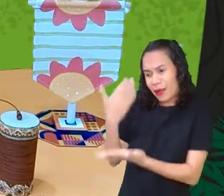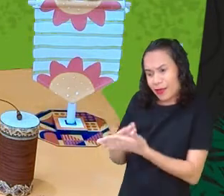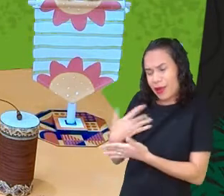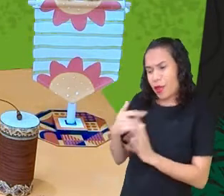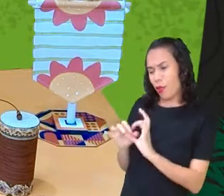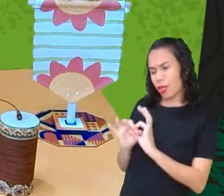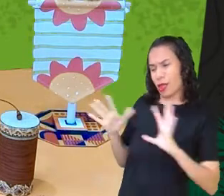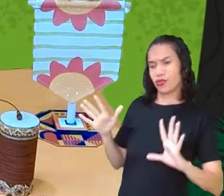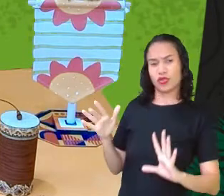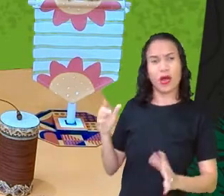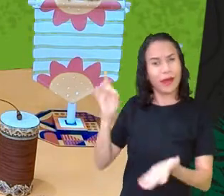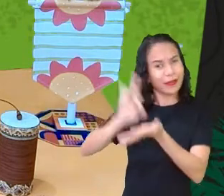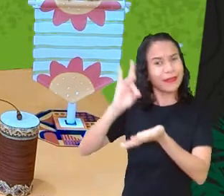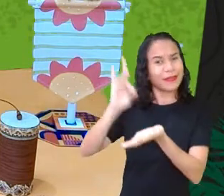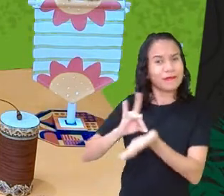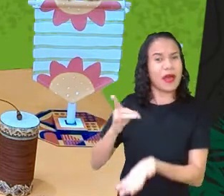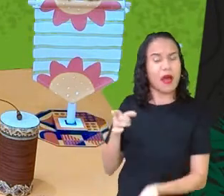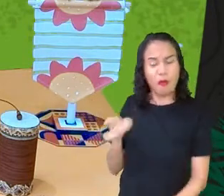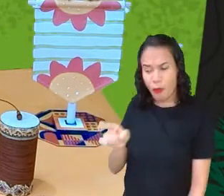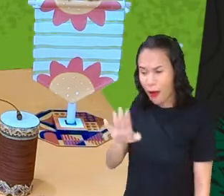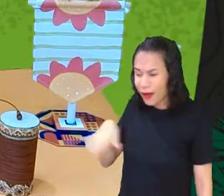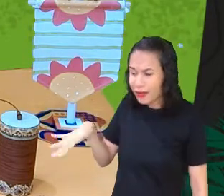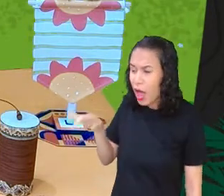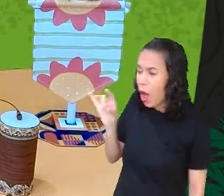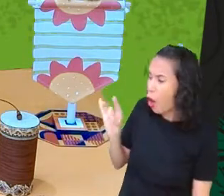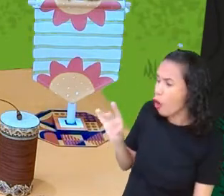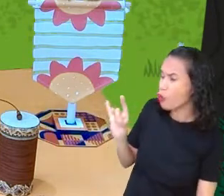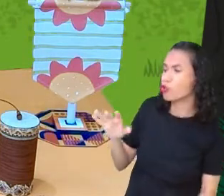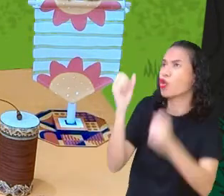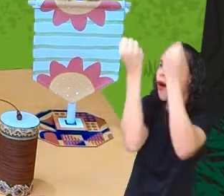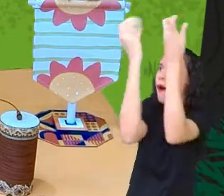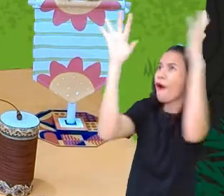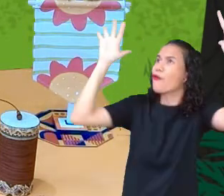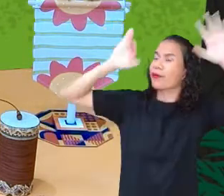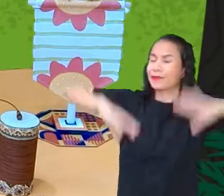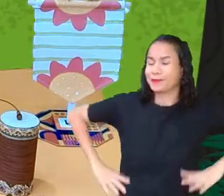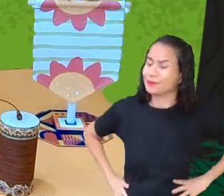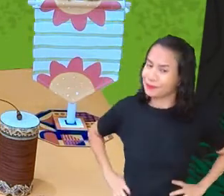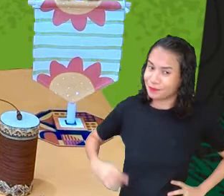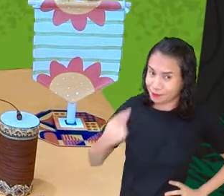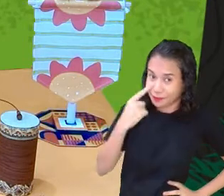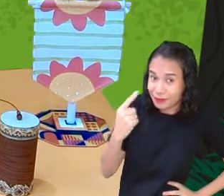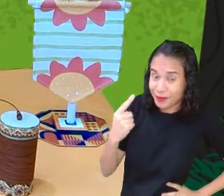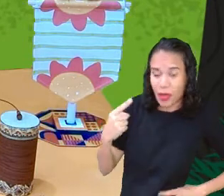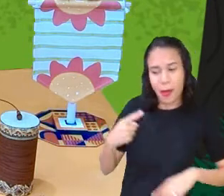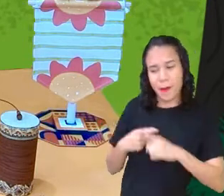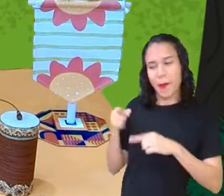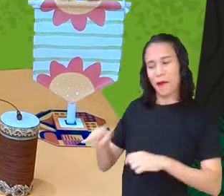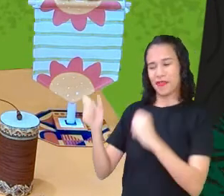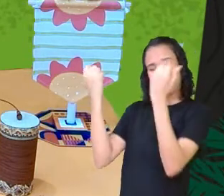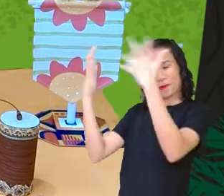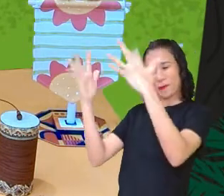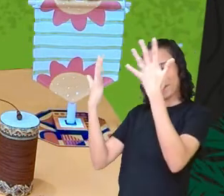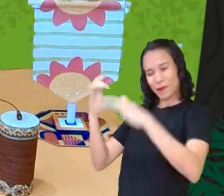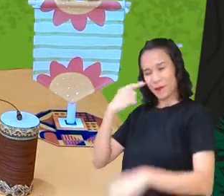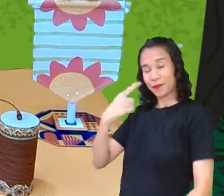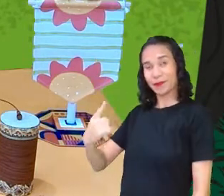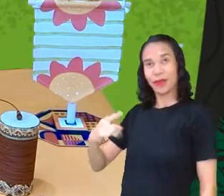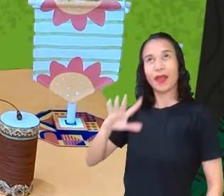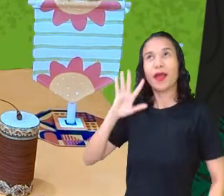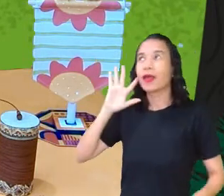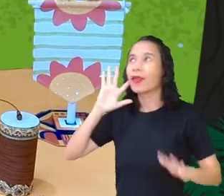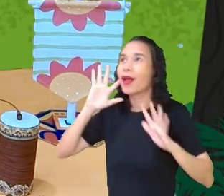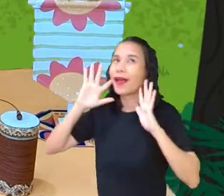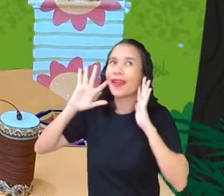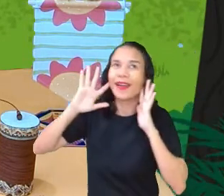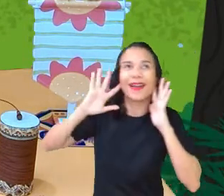eu iria deixar realmente você andar sozinho pela floresta? Mas você está de parabéns. Ouviu todos